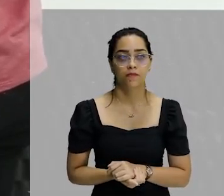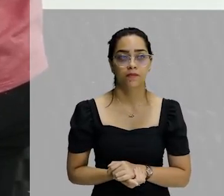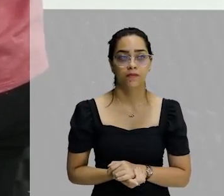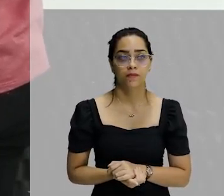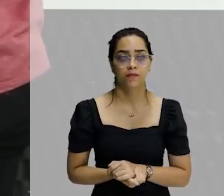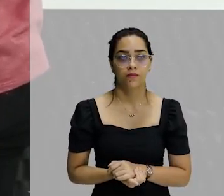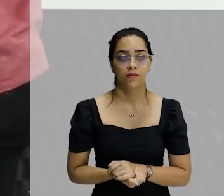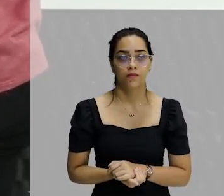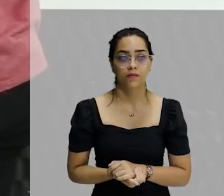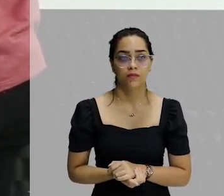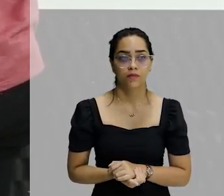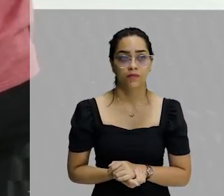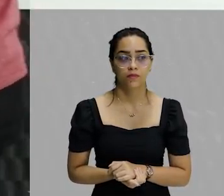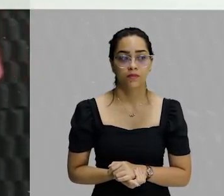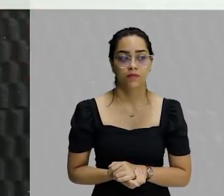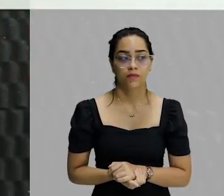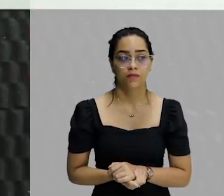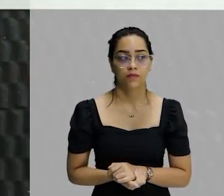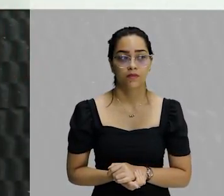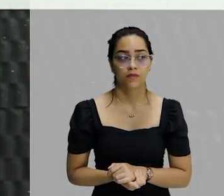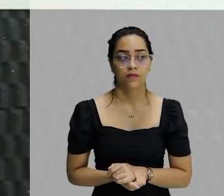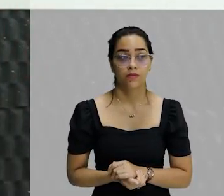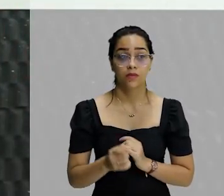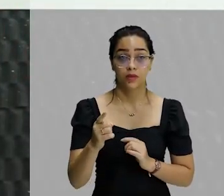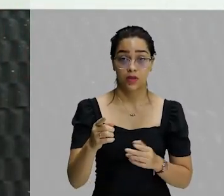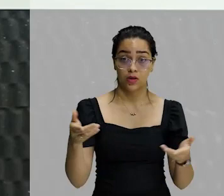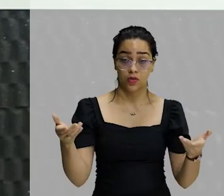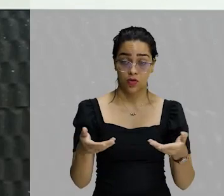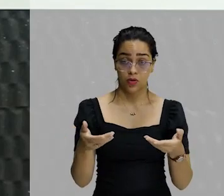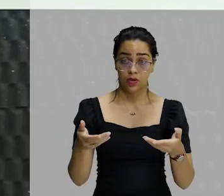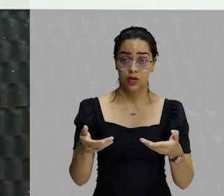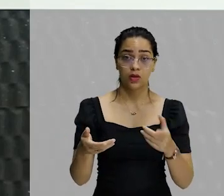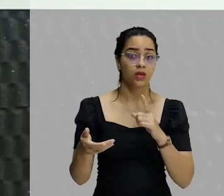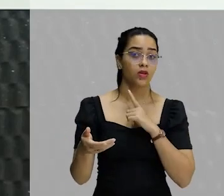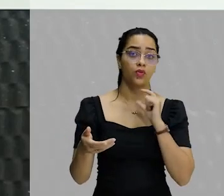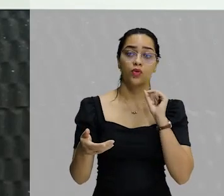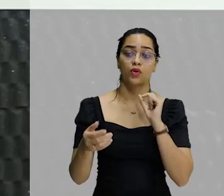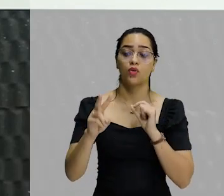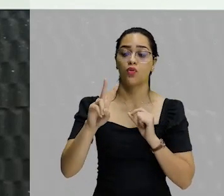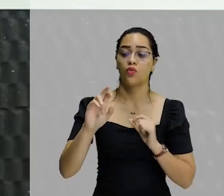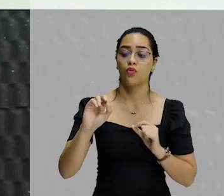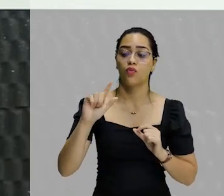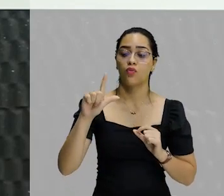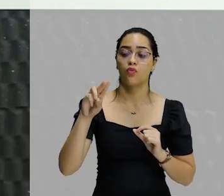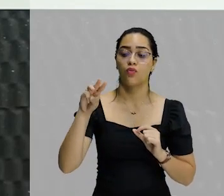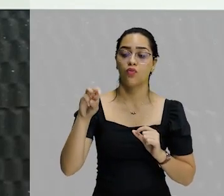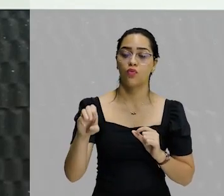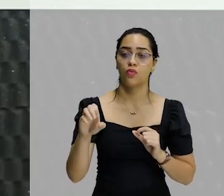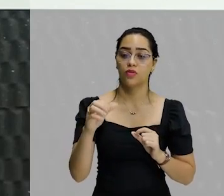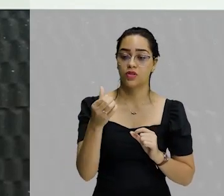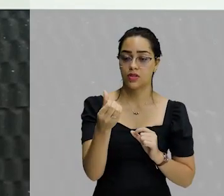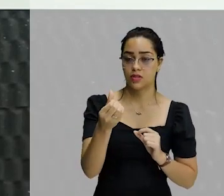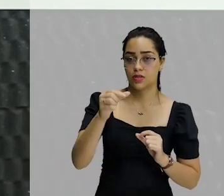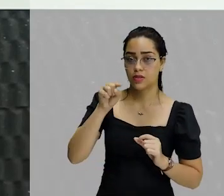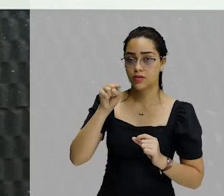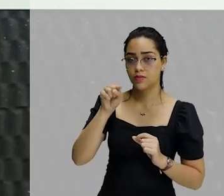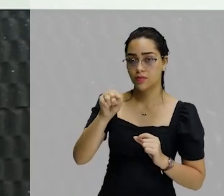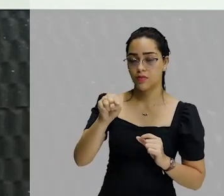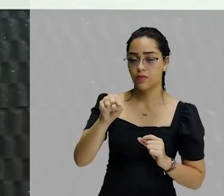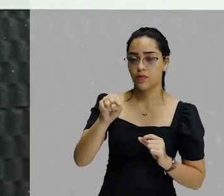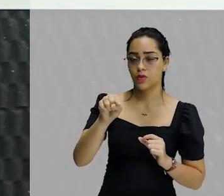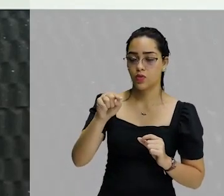vezes 4, 4, com 2, 6. Então, você vai encontrar aqui um volume de